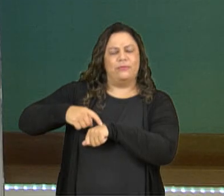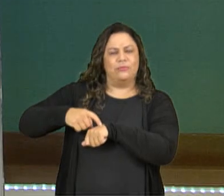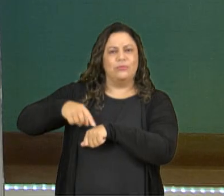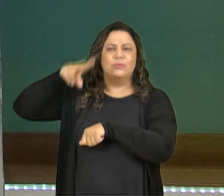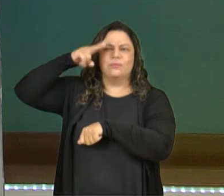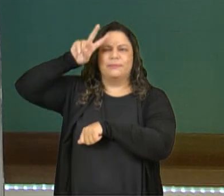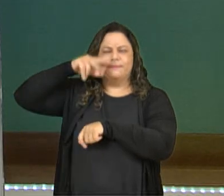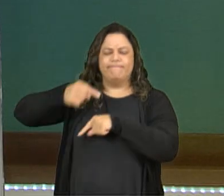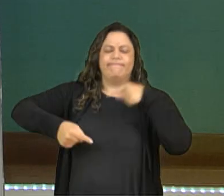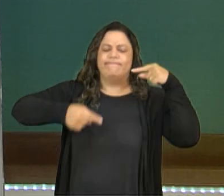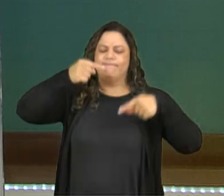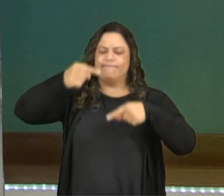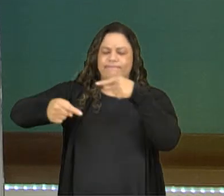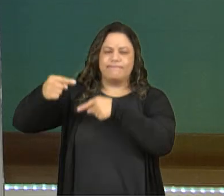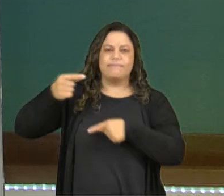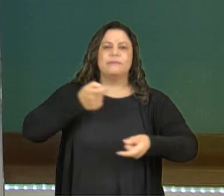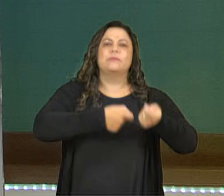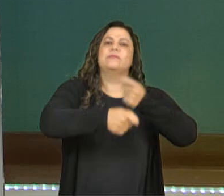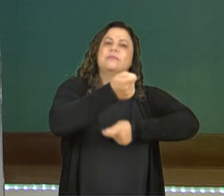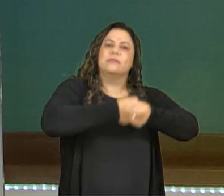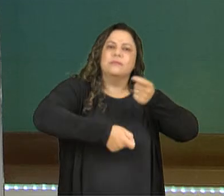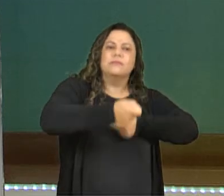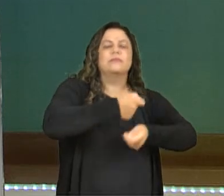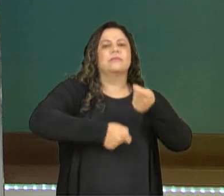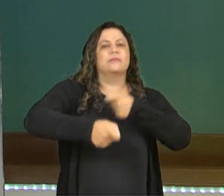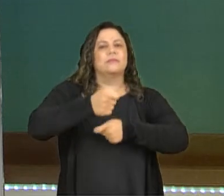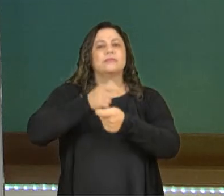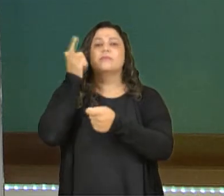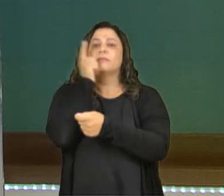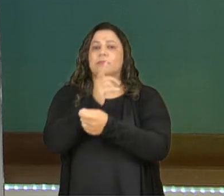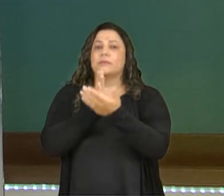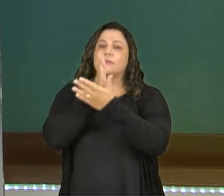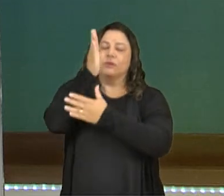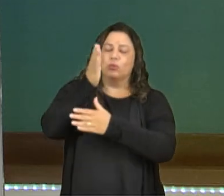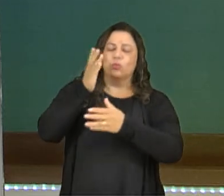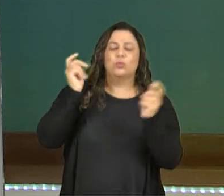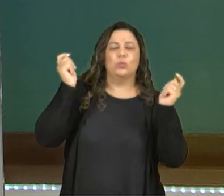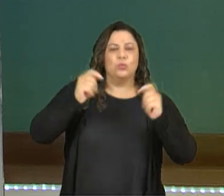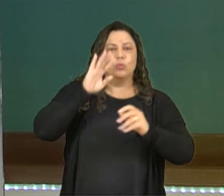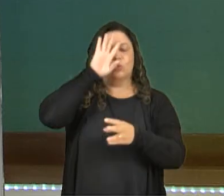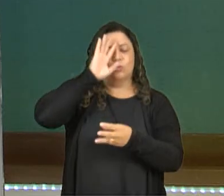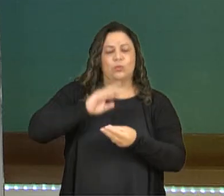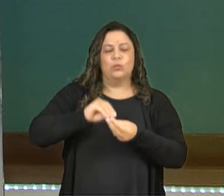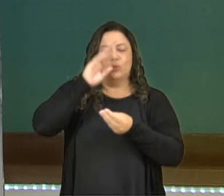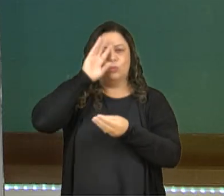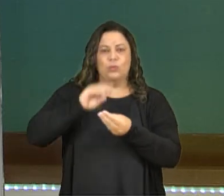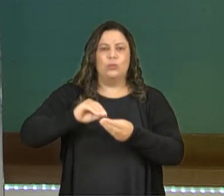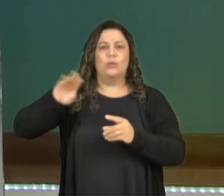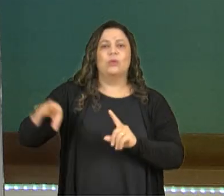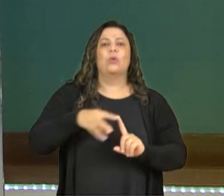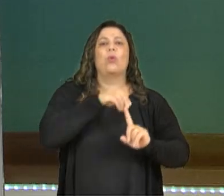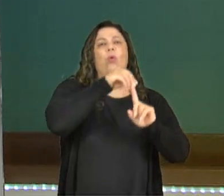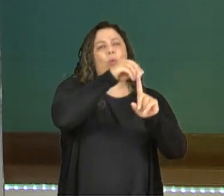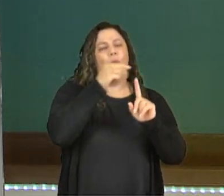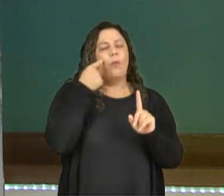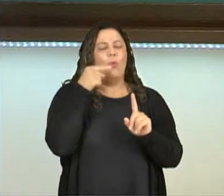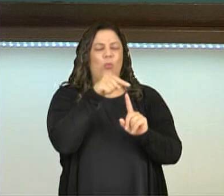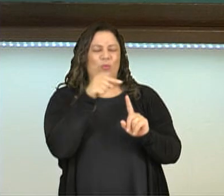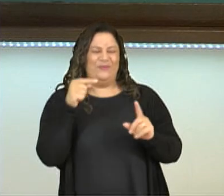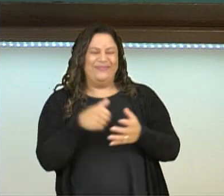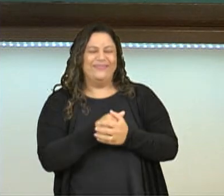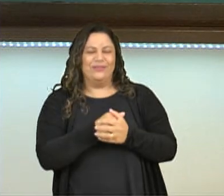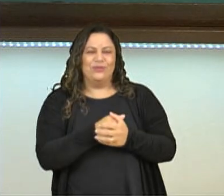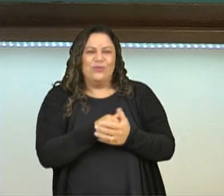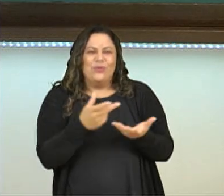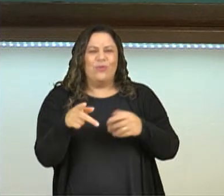históricos, políticos e econômicos, resultando na atual conjuntura em que um país já não se